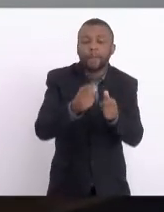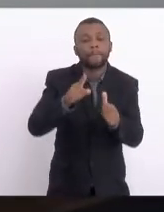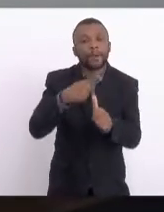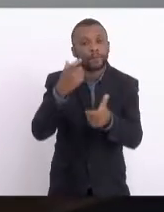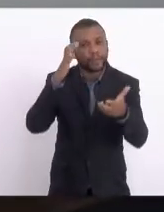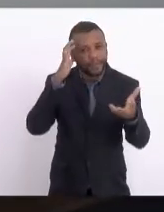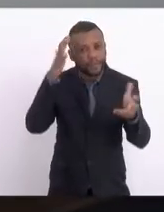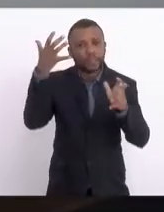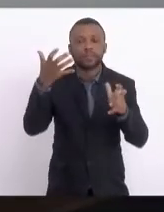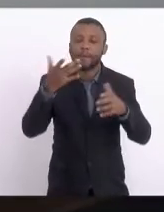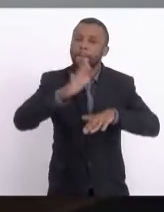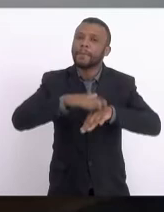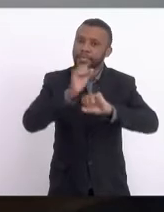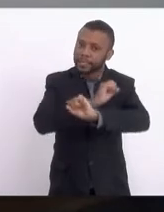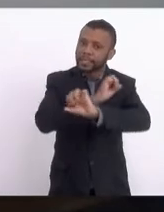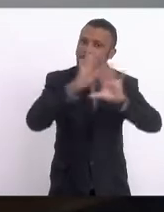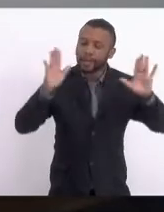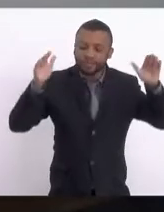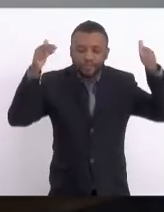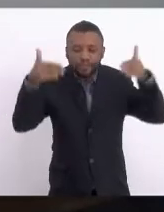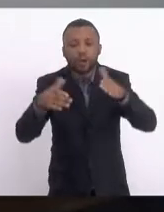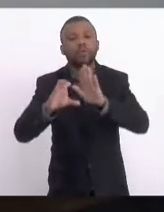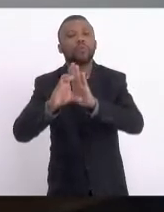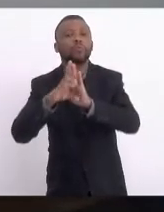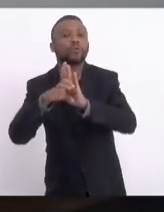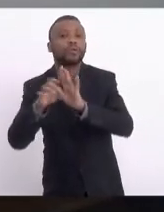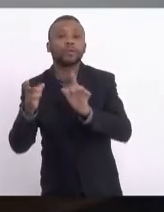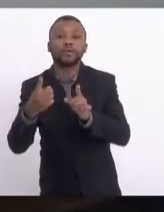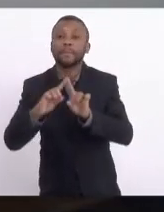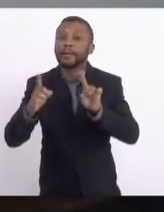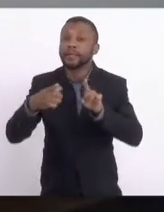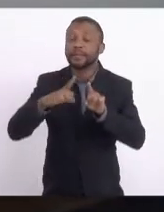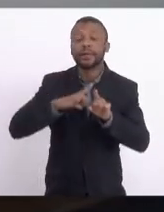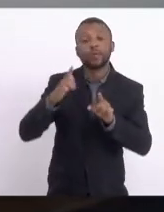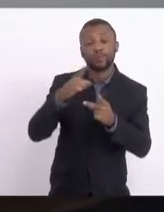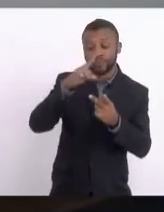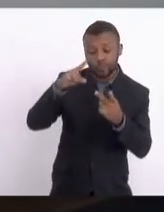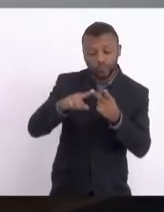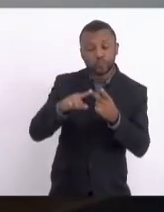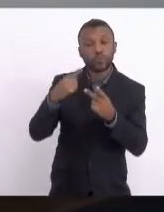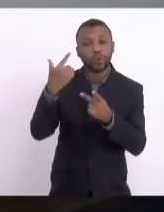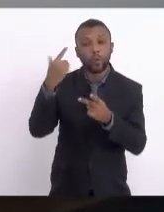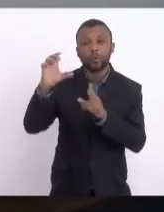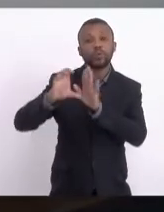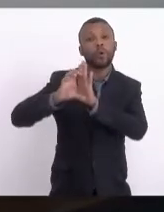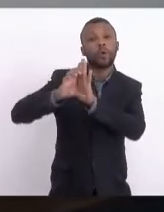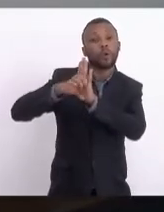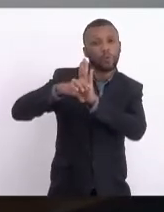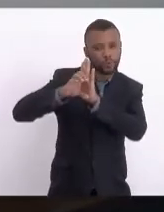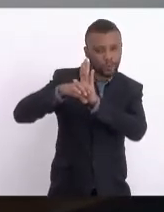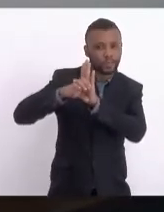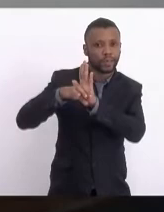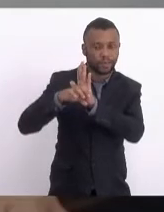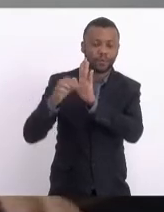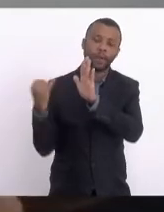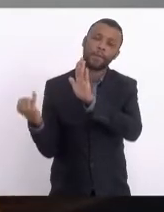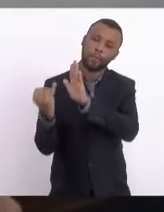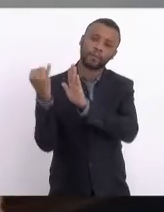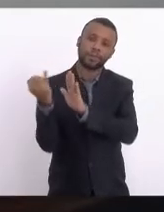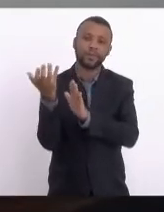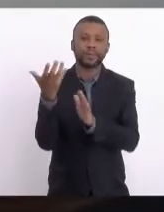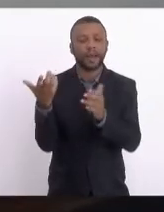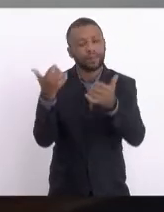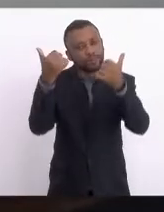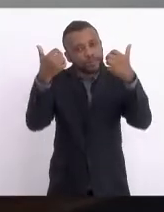vista conceitual, mas também tem uma outra definição, é o segundo ponto que quero destacar, também tem uma segunda definição, que